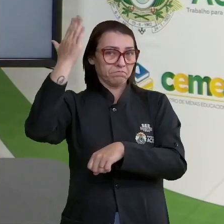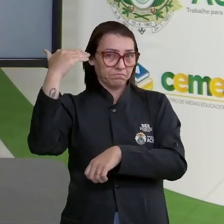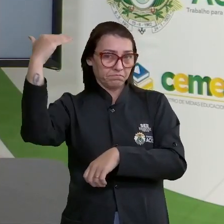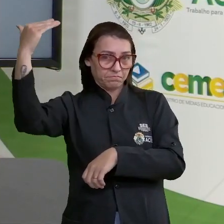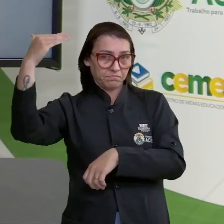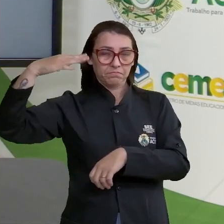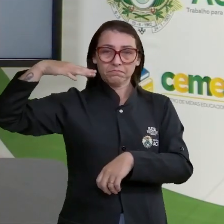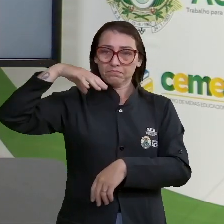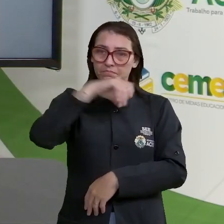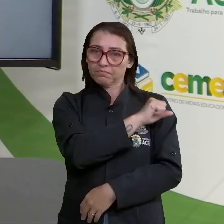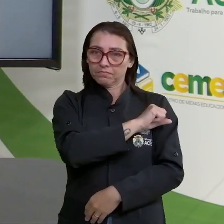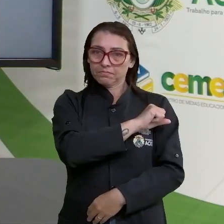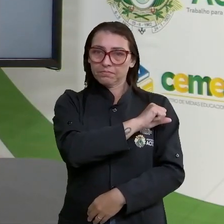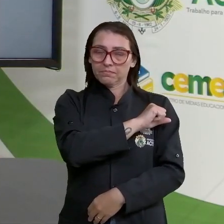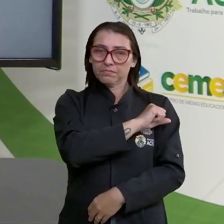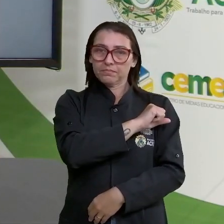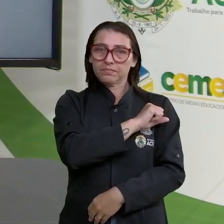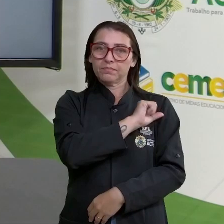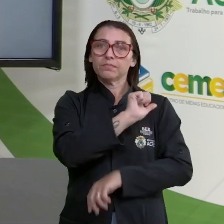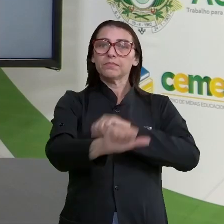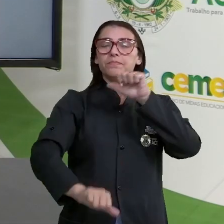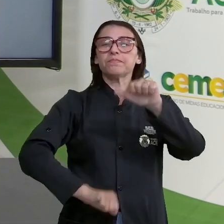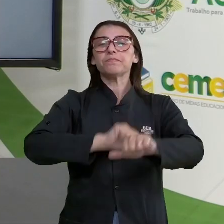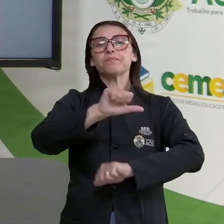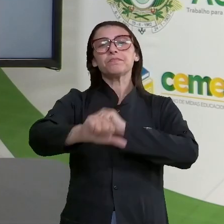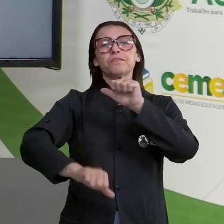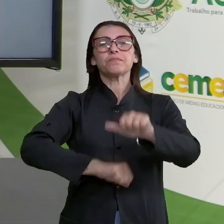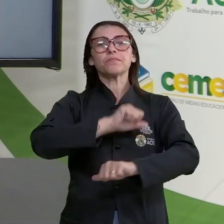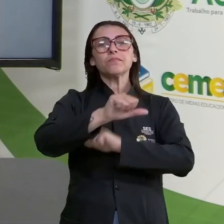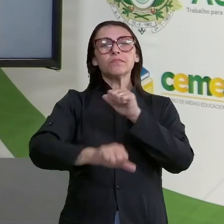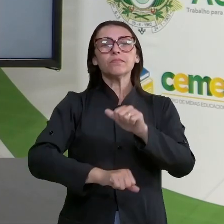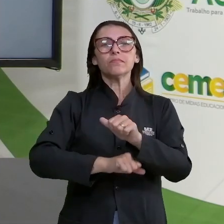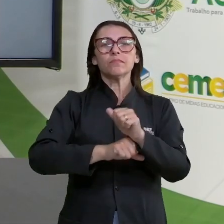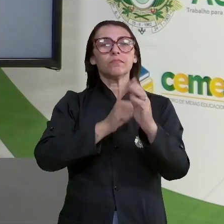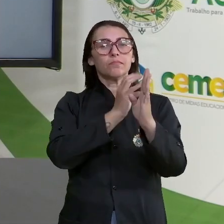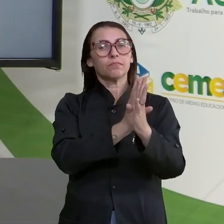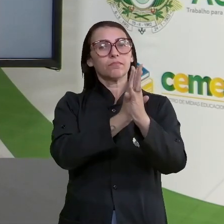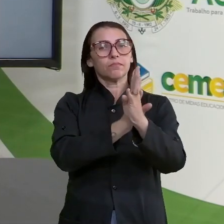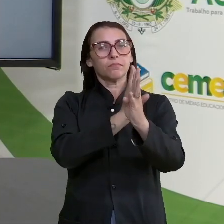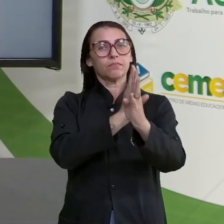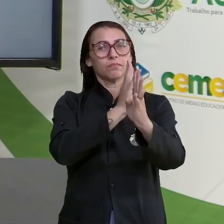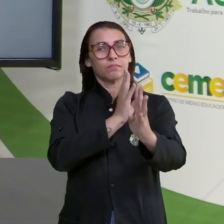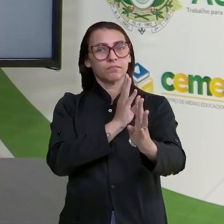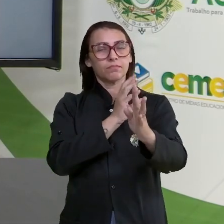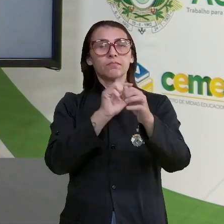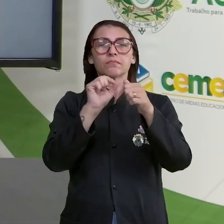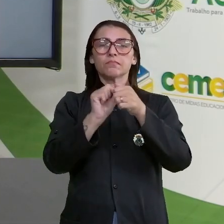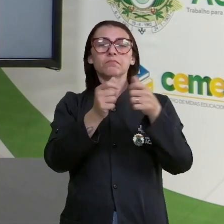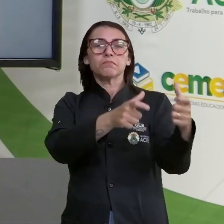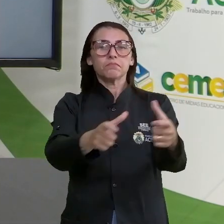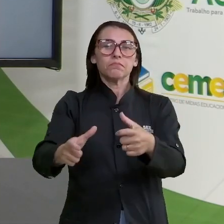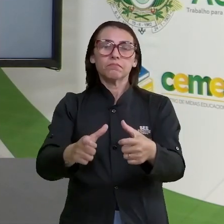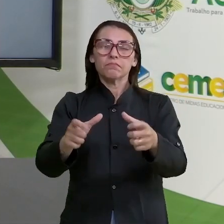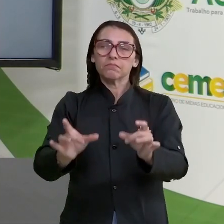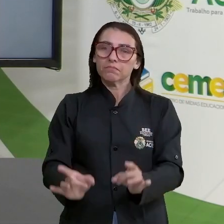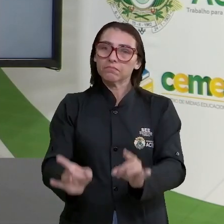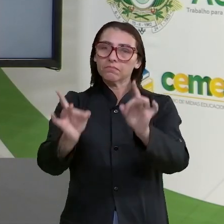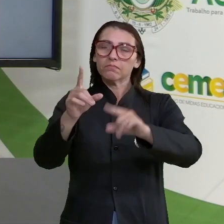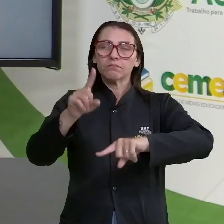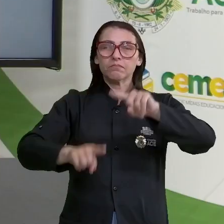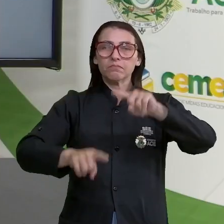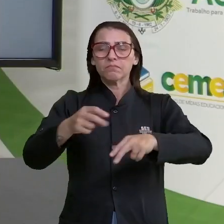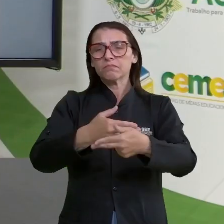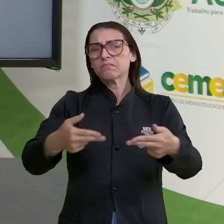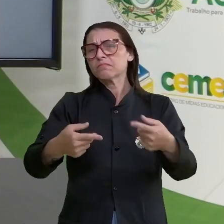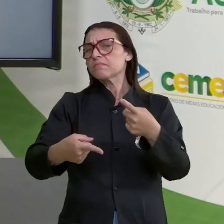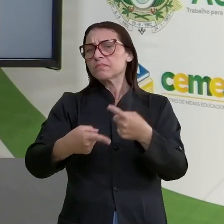De repente, ele se tornou uma febre, filas se fizeram em locais onde vende esse produto.